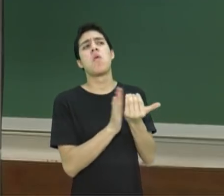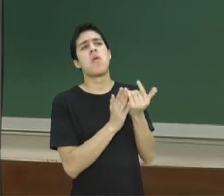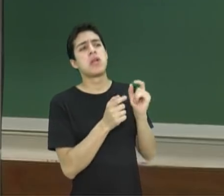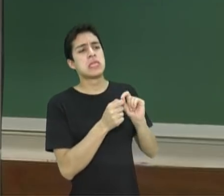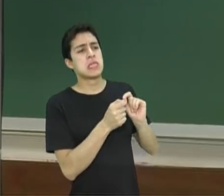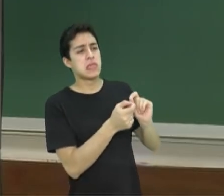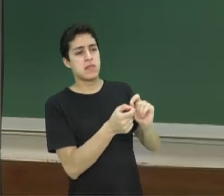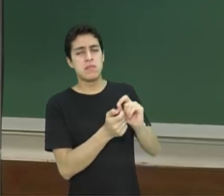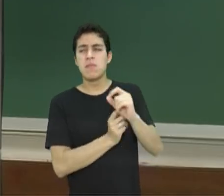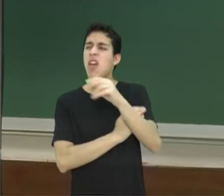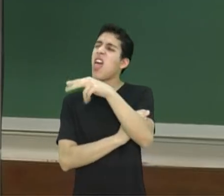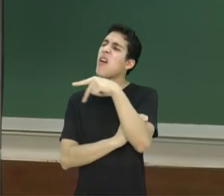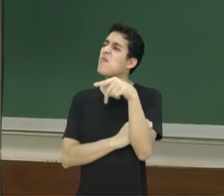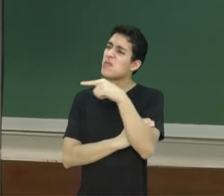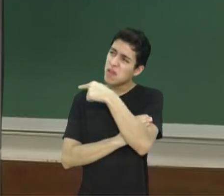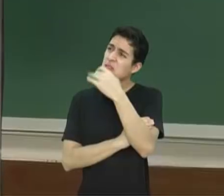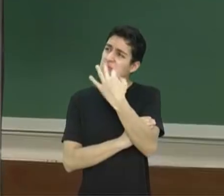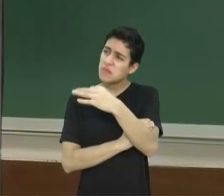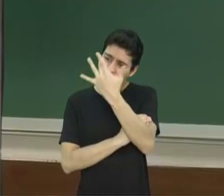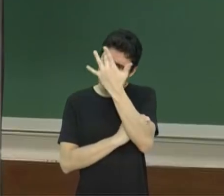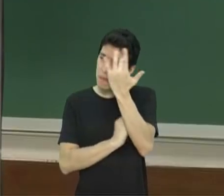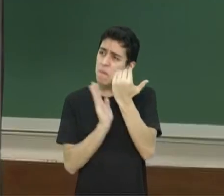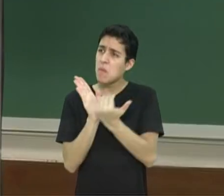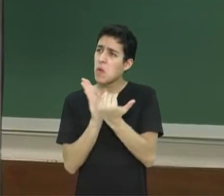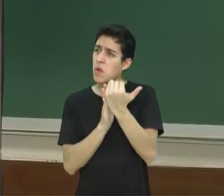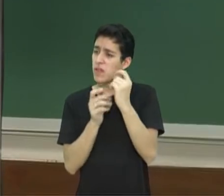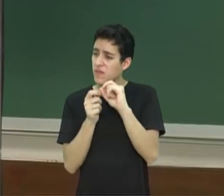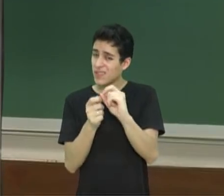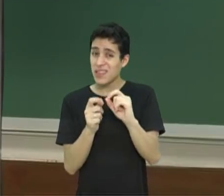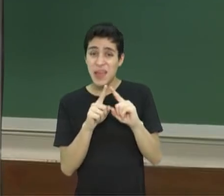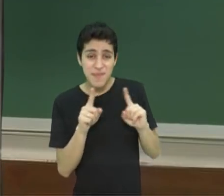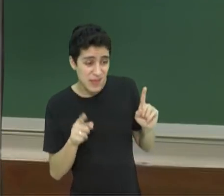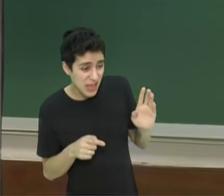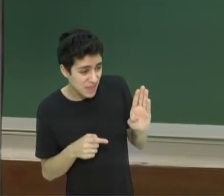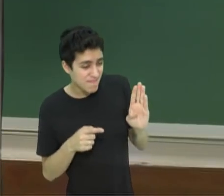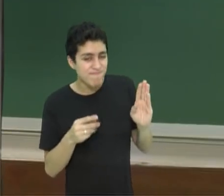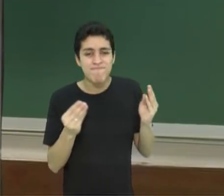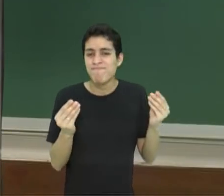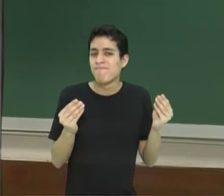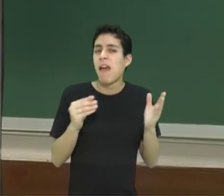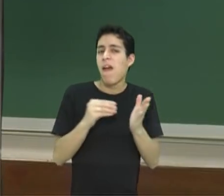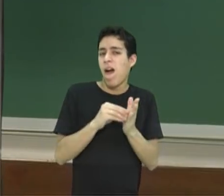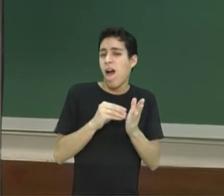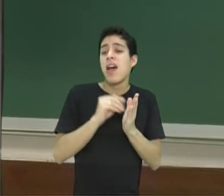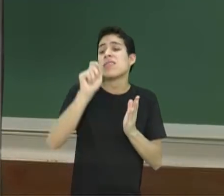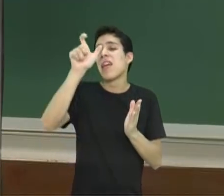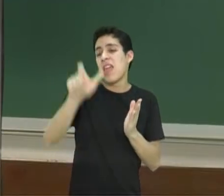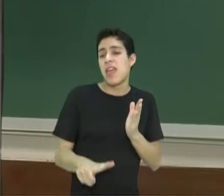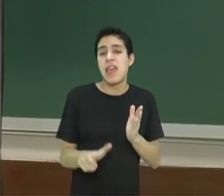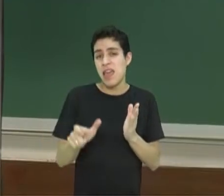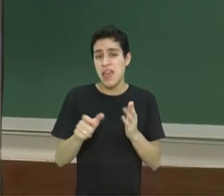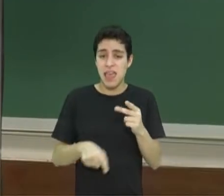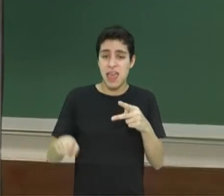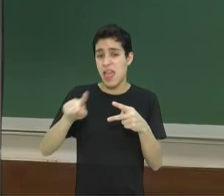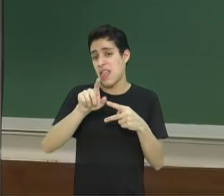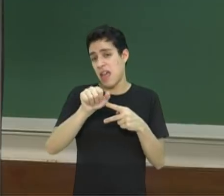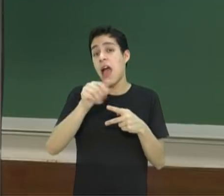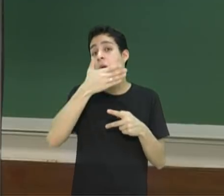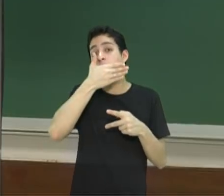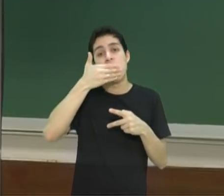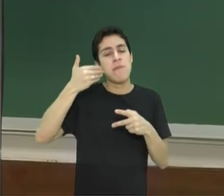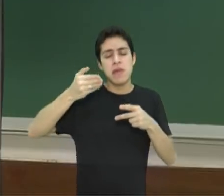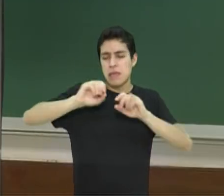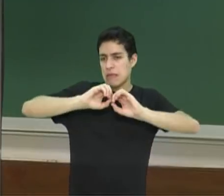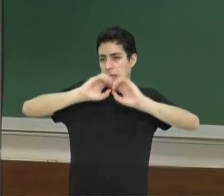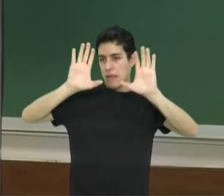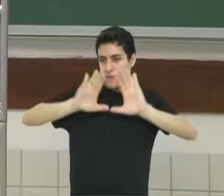pessoa com muitas atividades. Mas essa alternativa não retrata bem quem ele é. A letra A é melhor, então você marca aquela que te